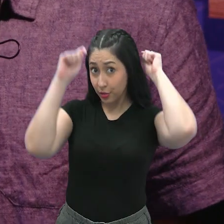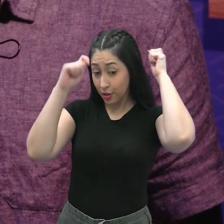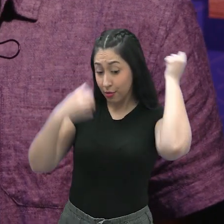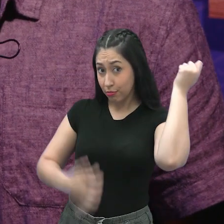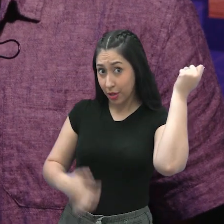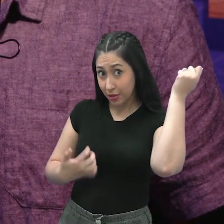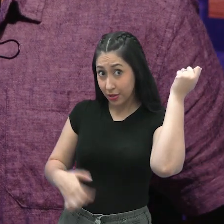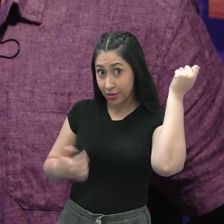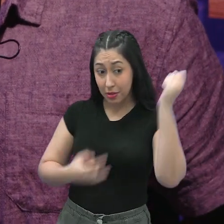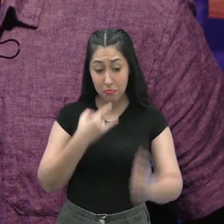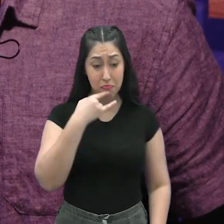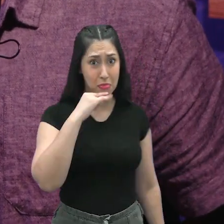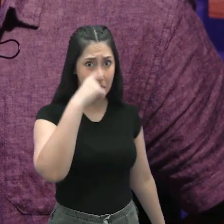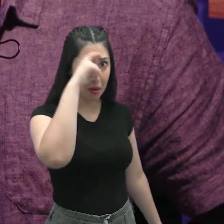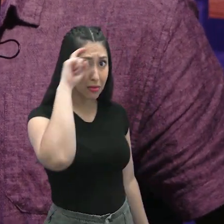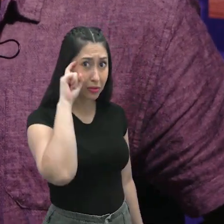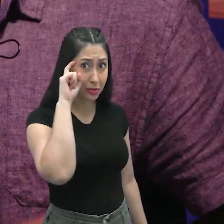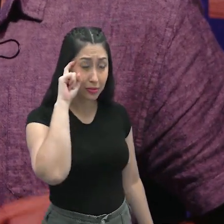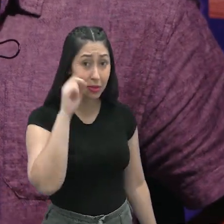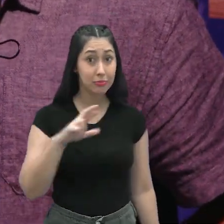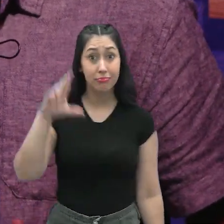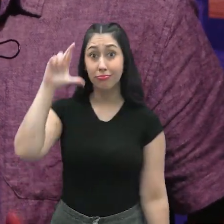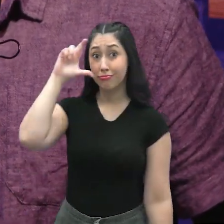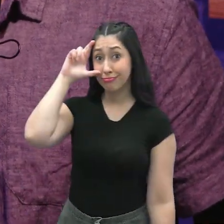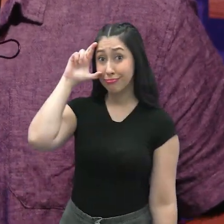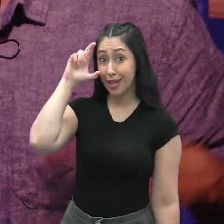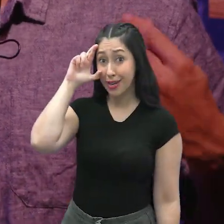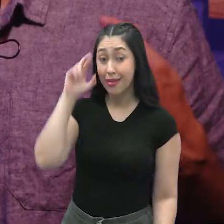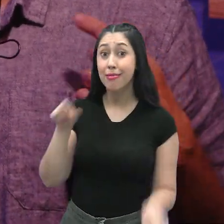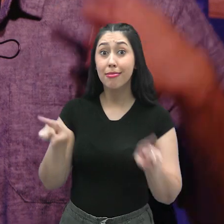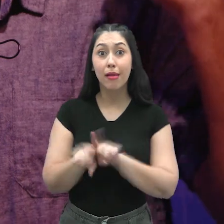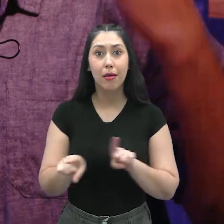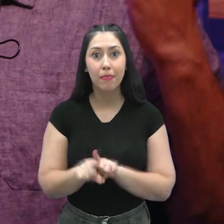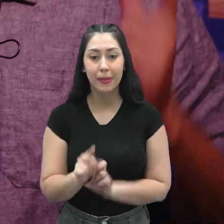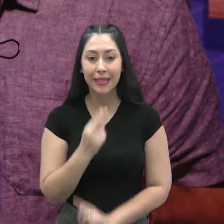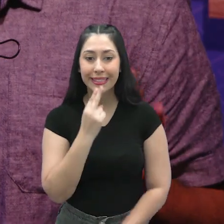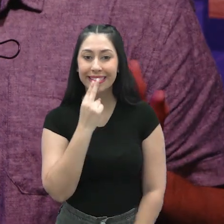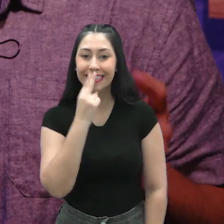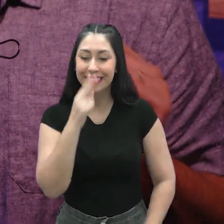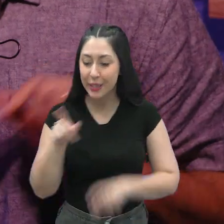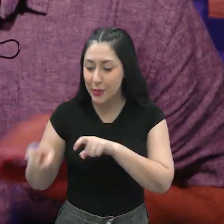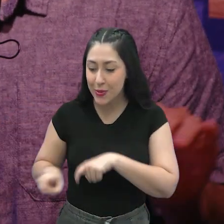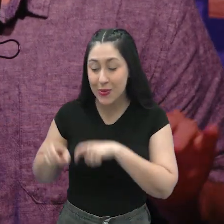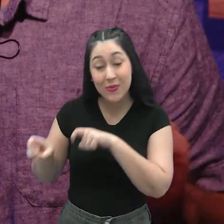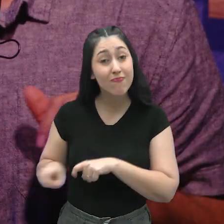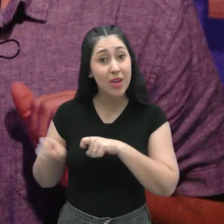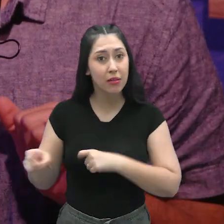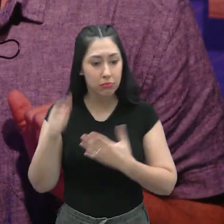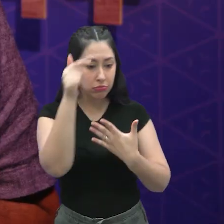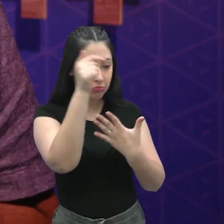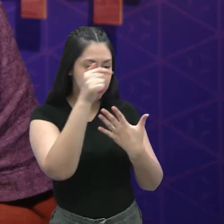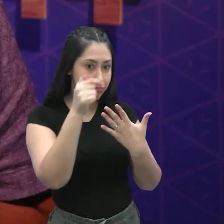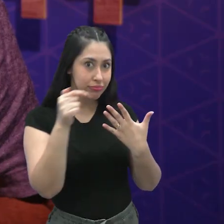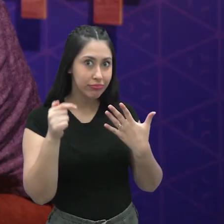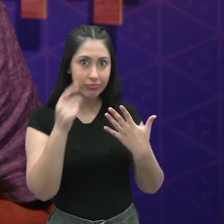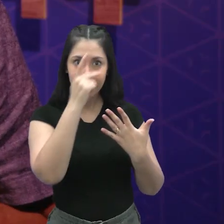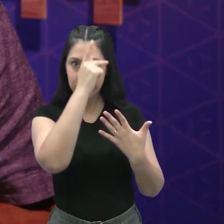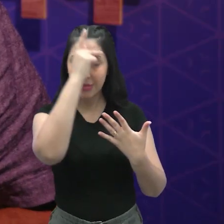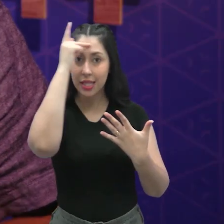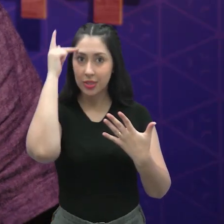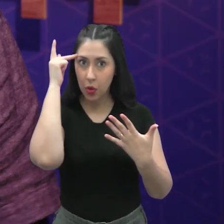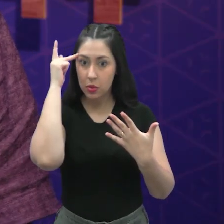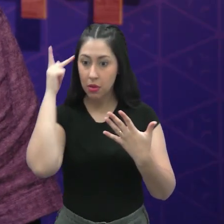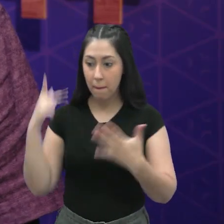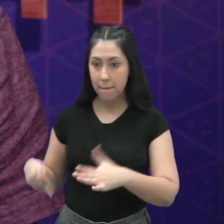Chitãozinho e Chororó, Inesita Barroso, Guimarães Rosa e até Chico Bento. Esses são alguns nomes de um